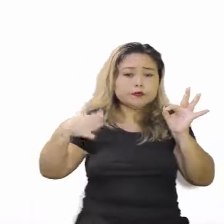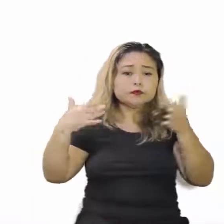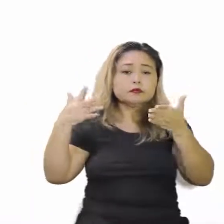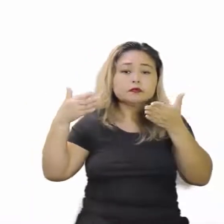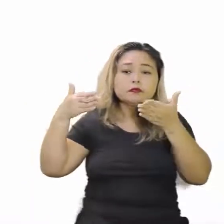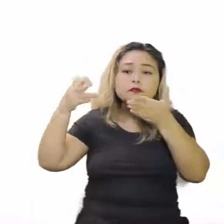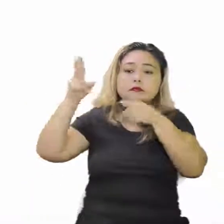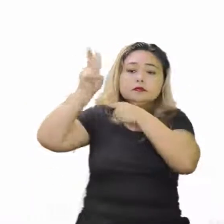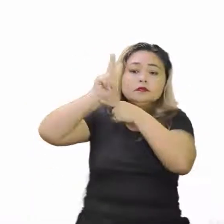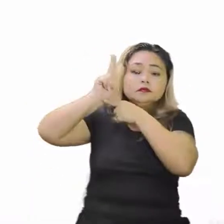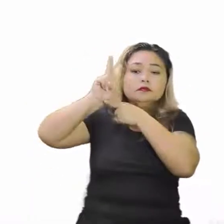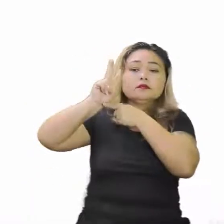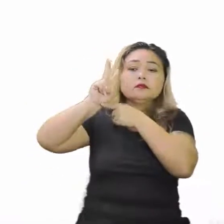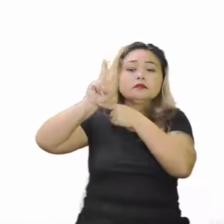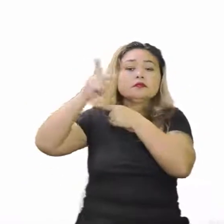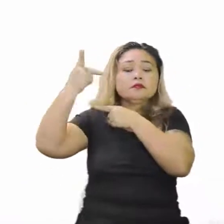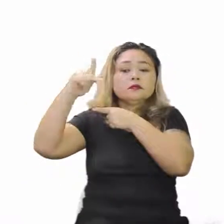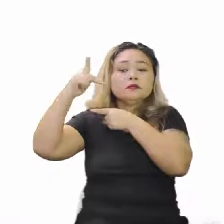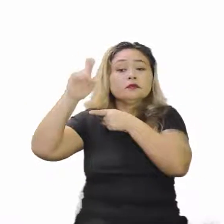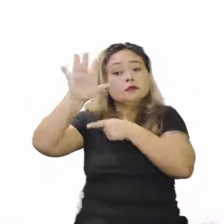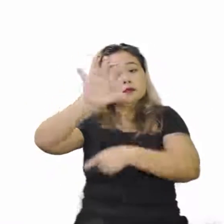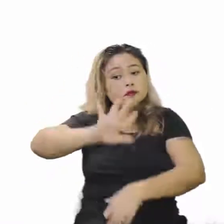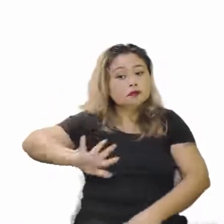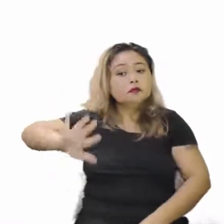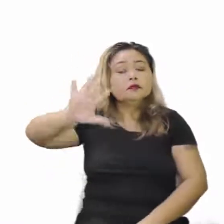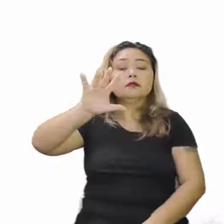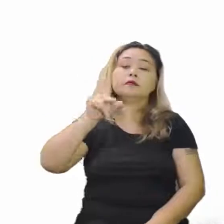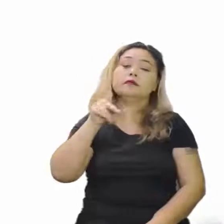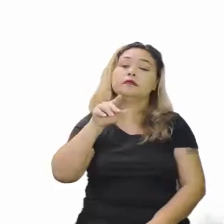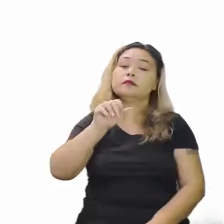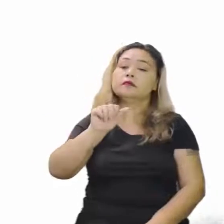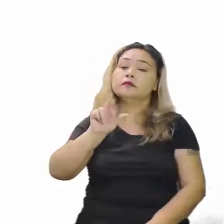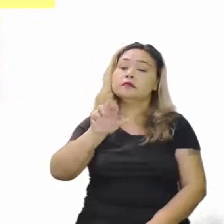Protegida aí, patrimônio nacional.